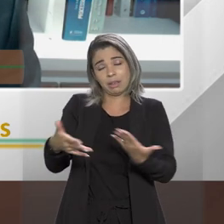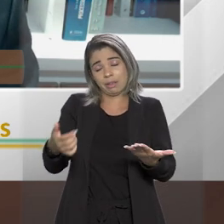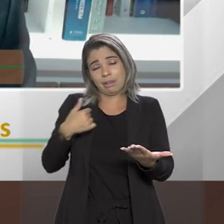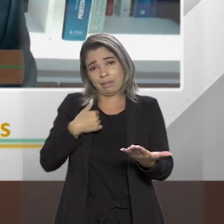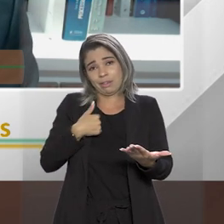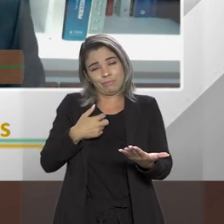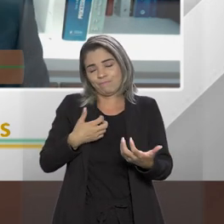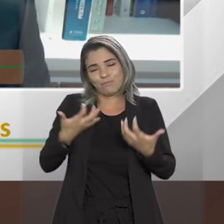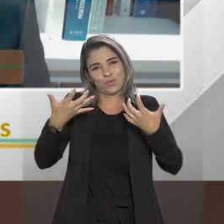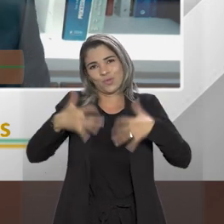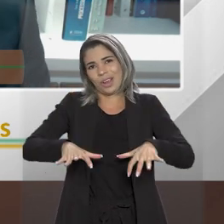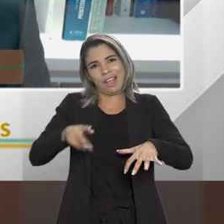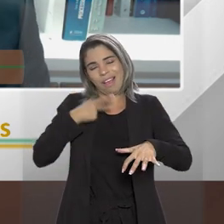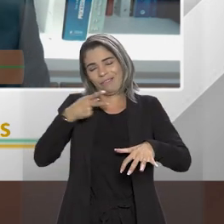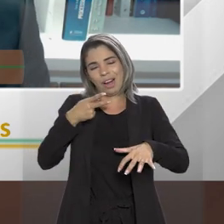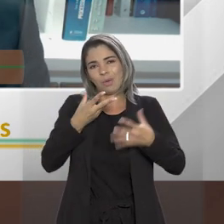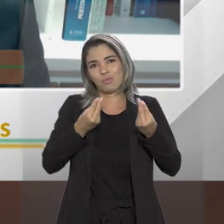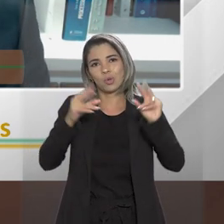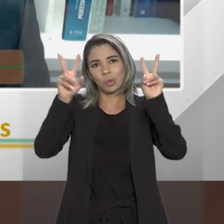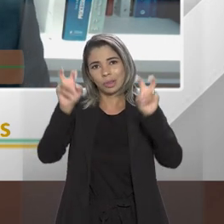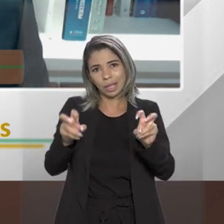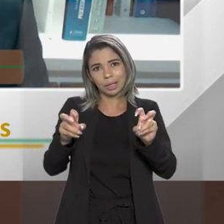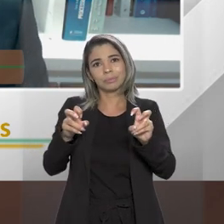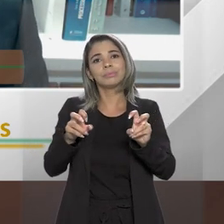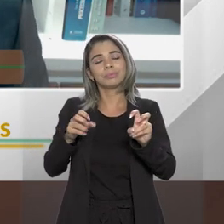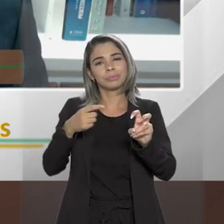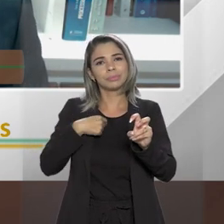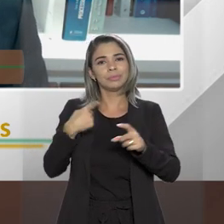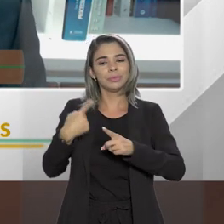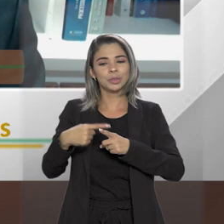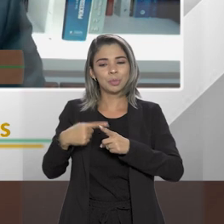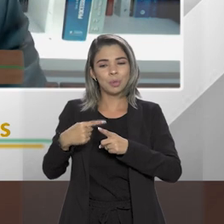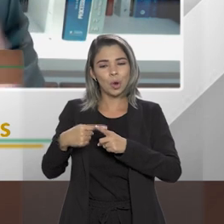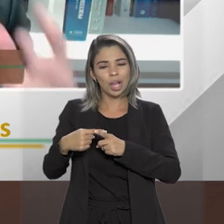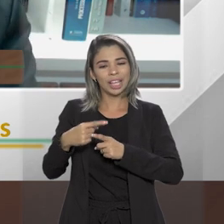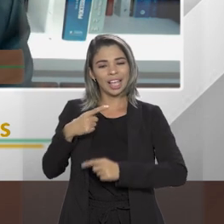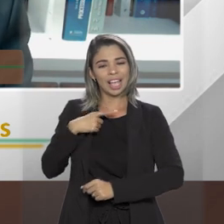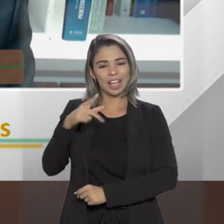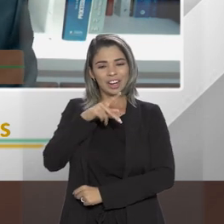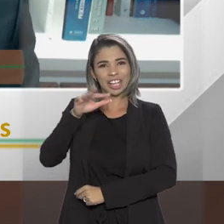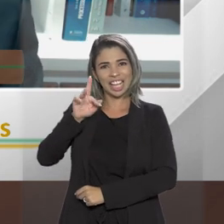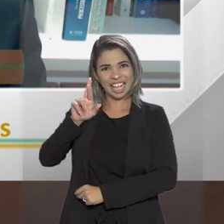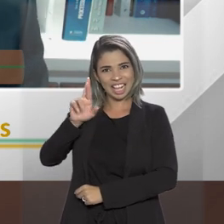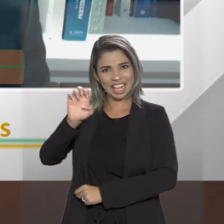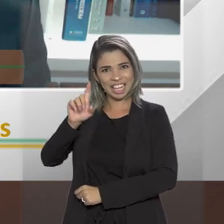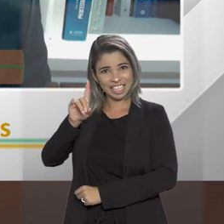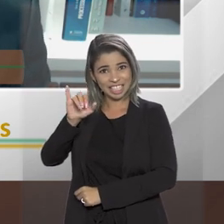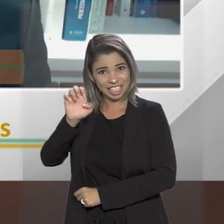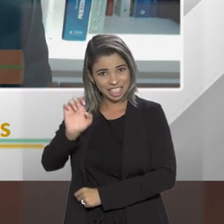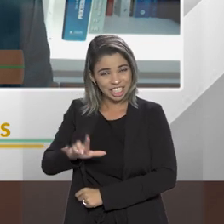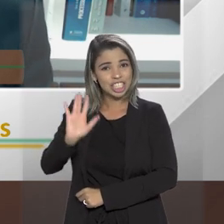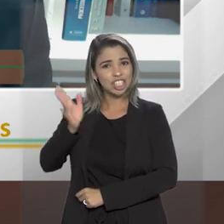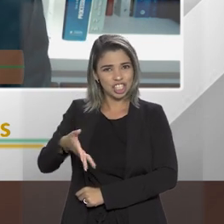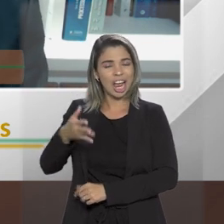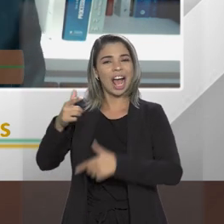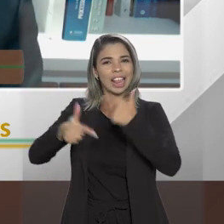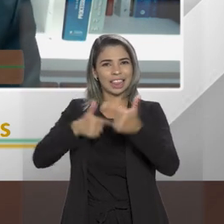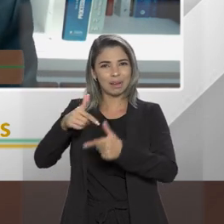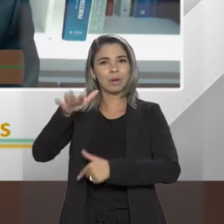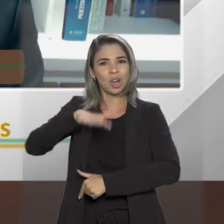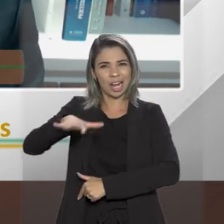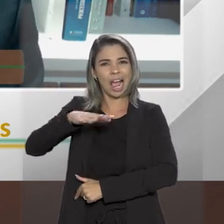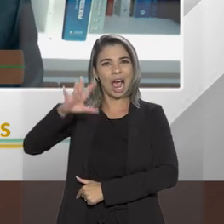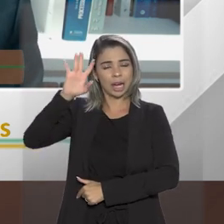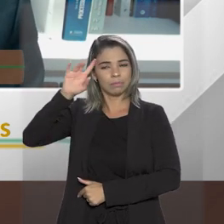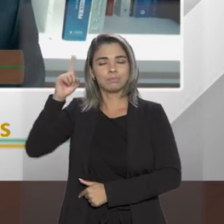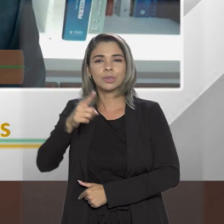arbitragem, perto de um árbitro. O grande Fred é árbitro em inúmeras Verdade. arbitragens, mas para Já responder a sua fui, pergunta, já fui. Hoje em já dia eu